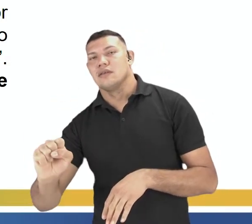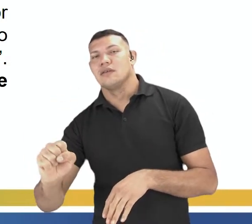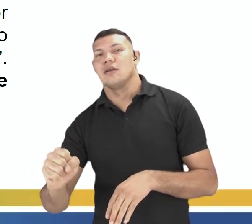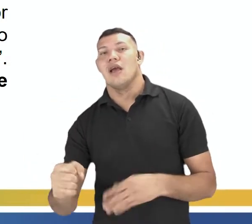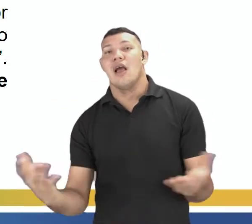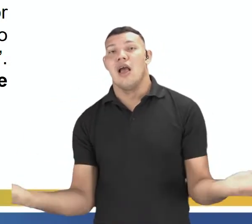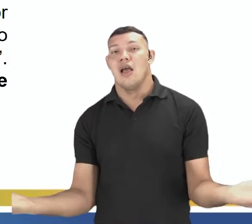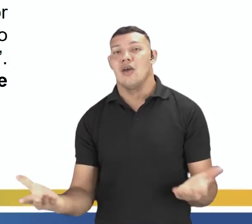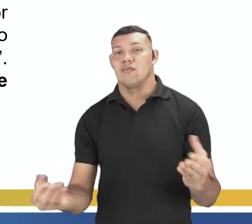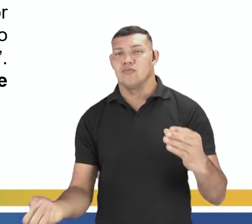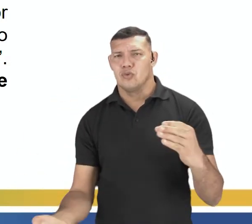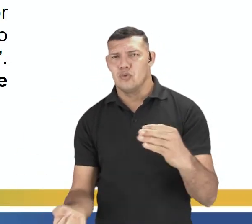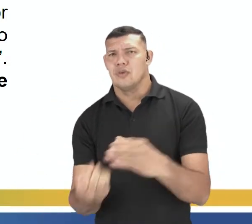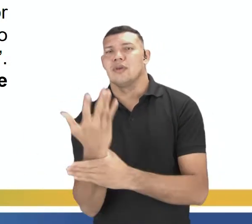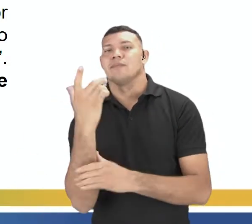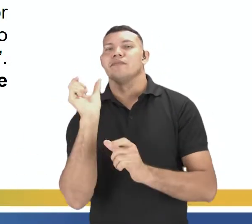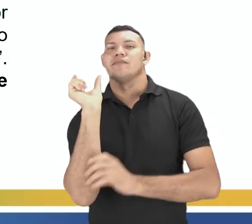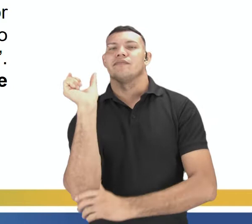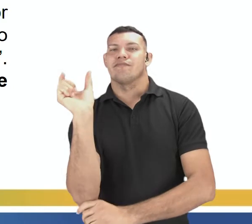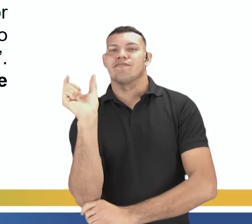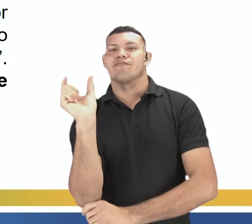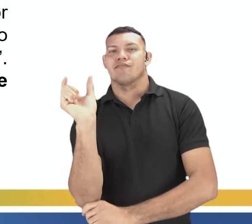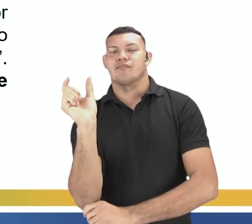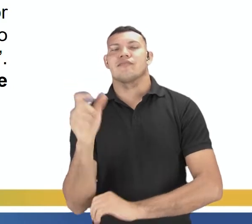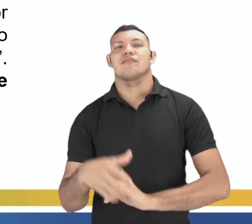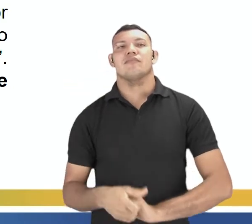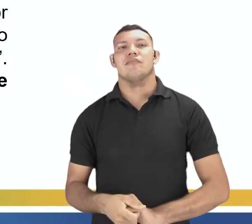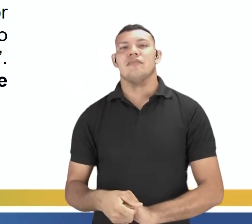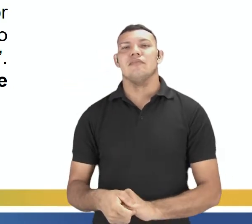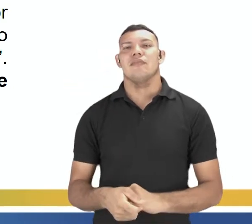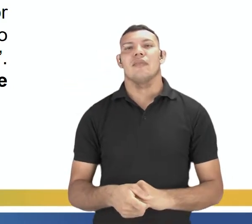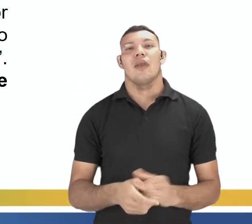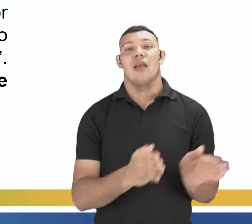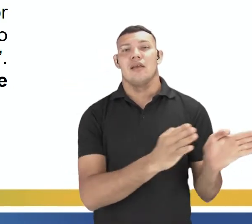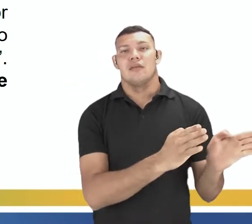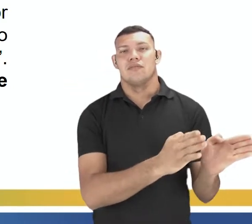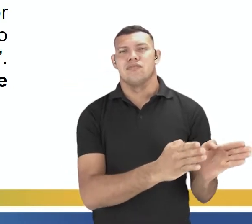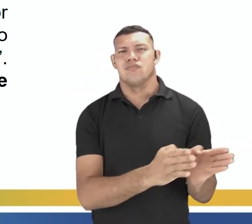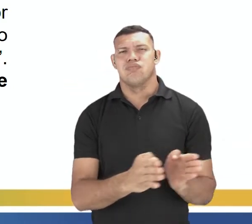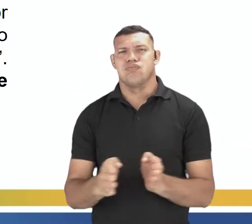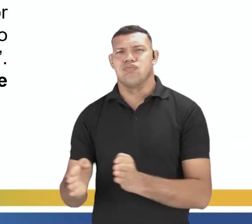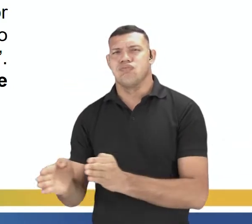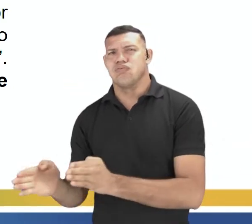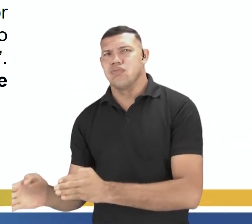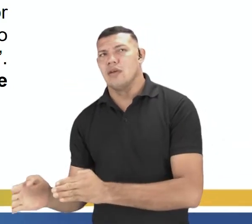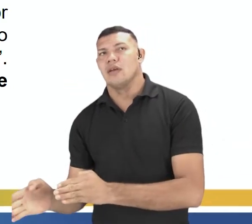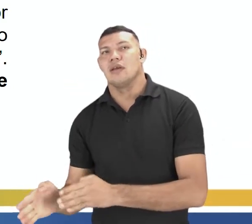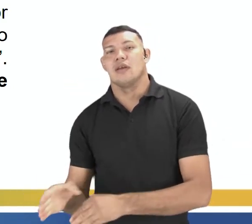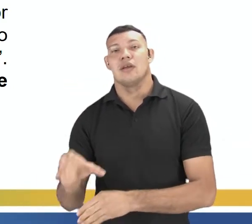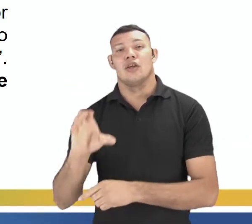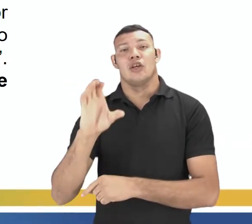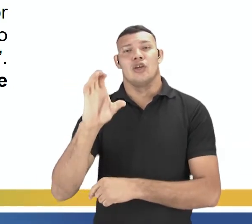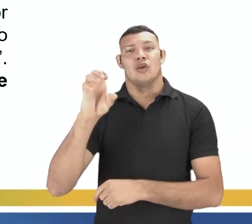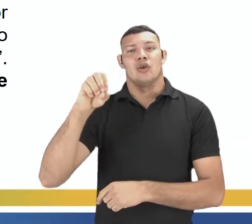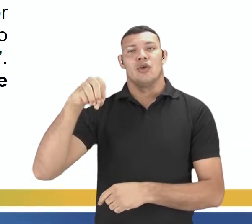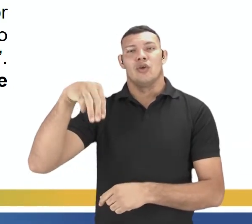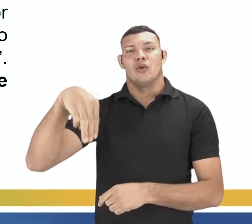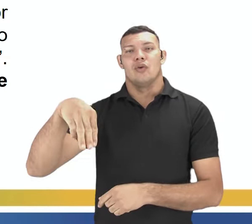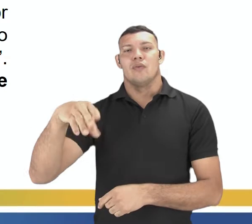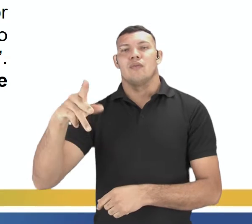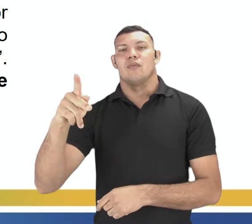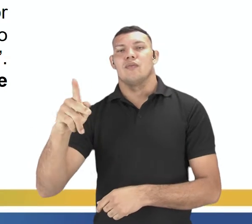constituem? Elas se constituem por um processo de composição, onde ela vem com dois